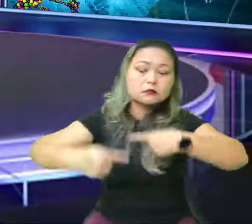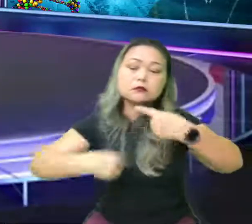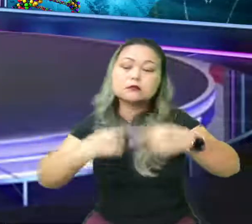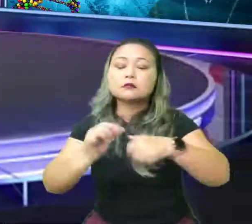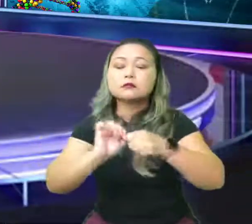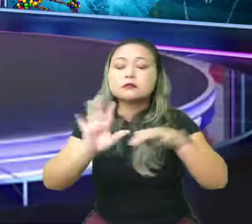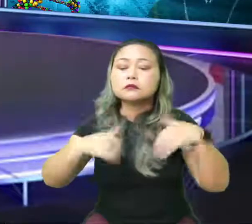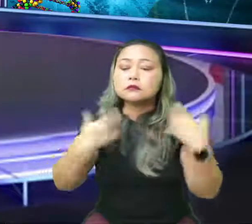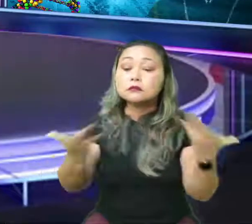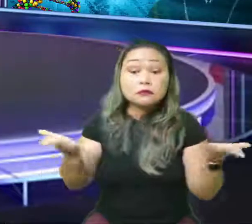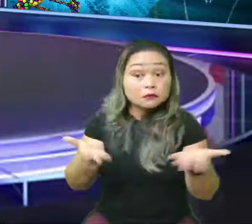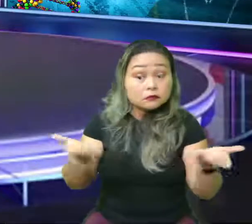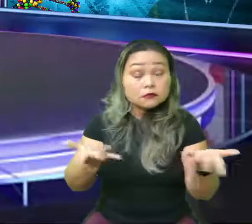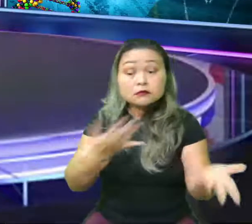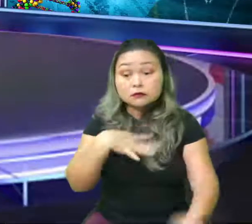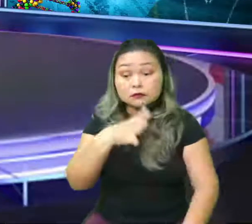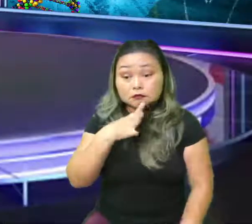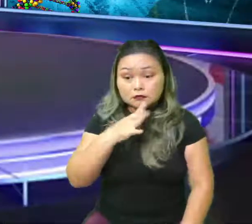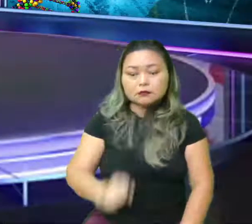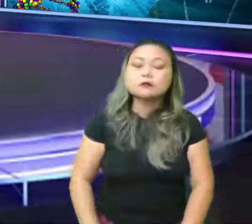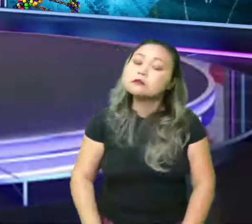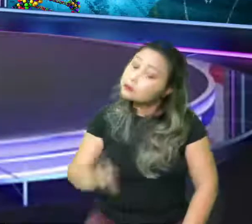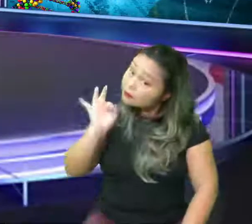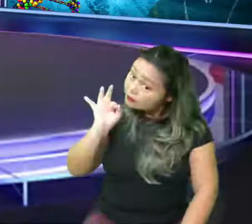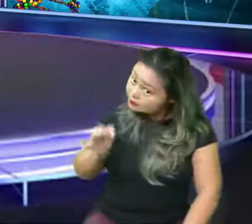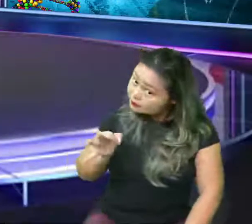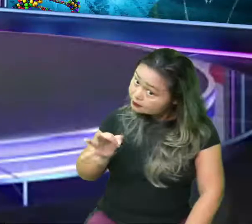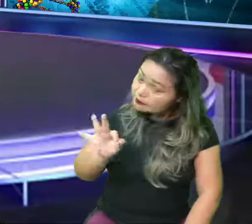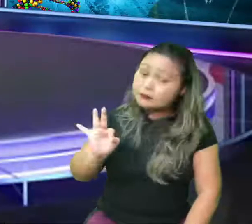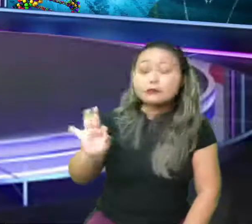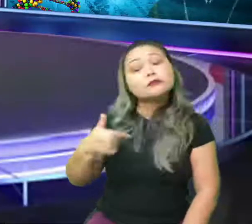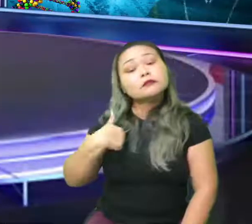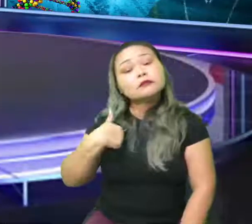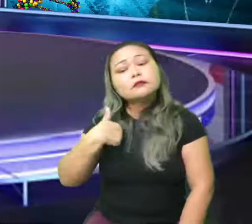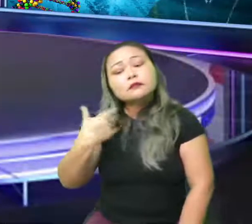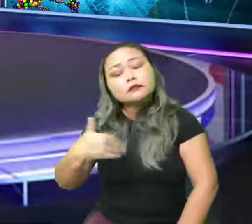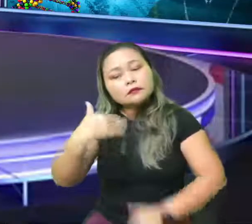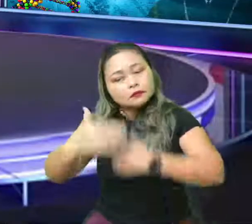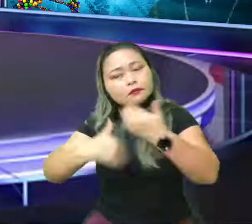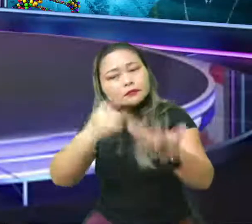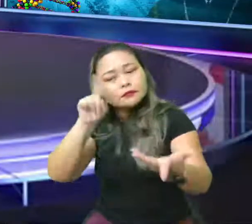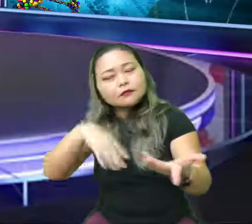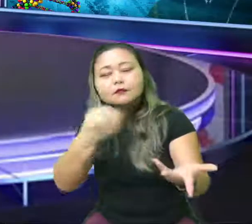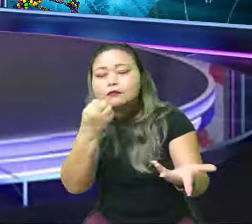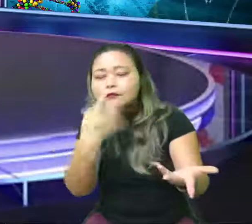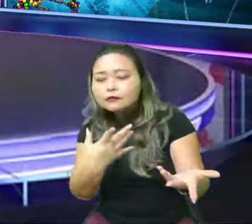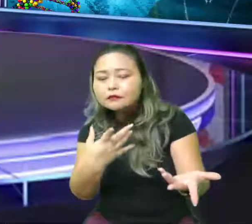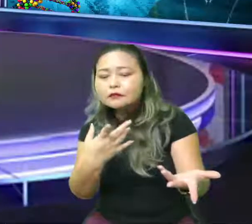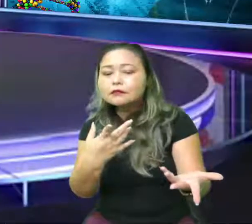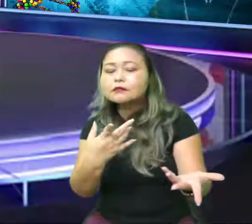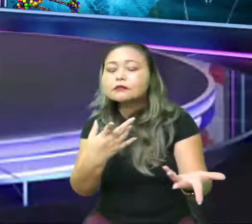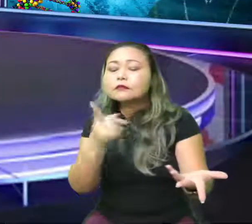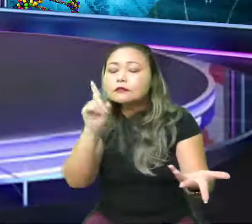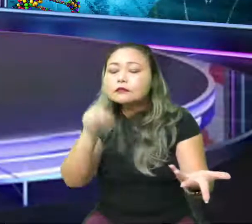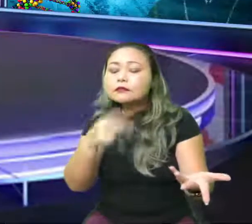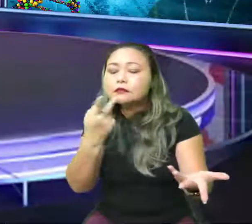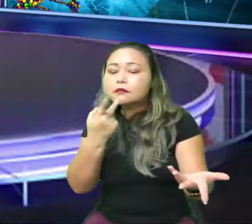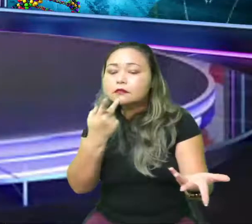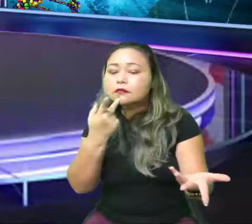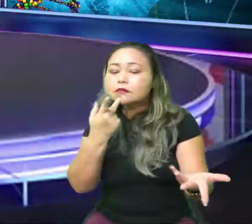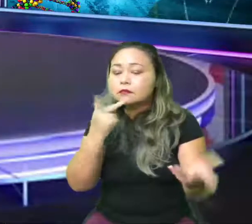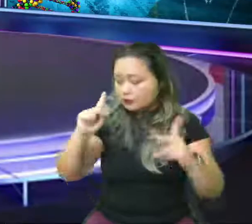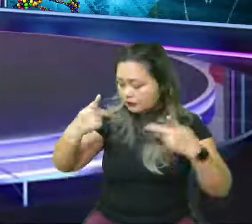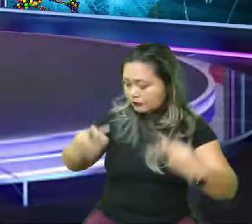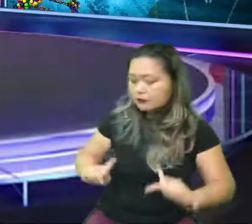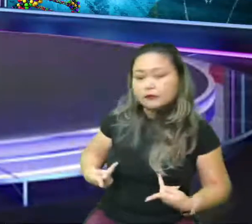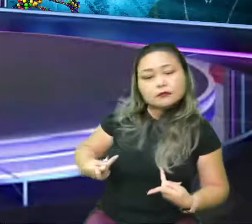evolução, que hoje nós conhecemos, certo? Evoluir é muito bom, né, galera? E aí, quando a gente fala de ser